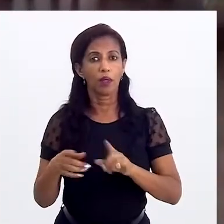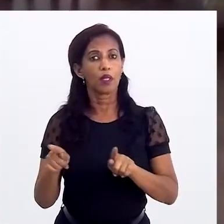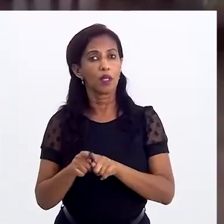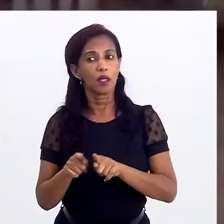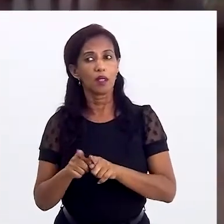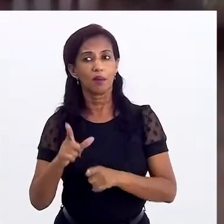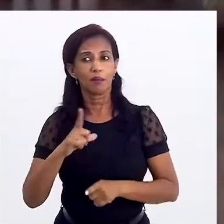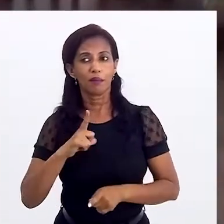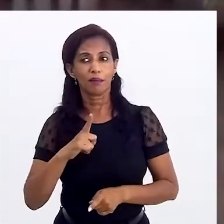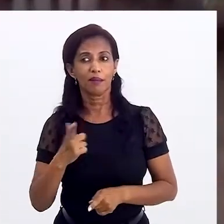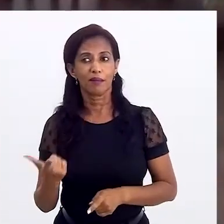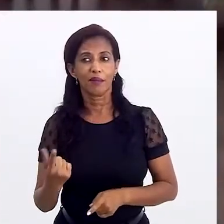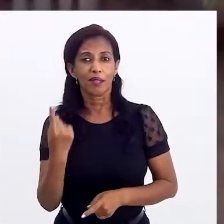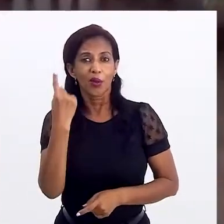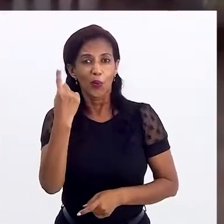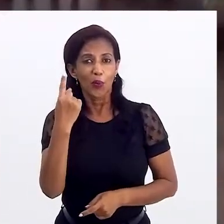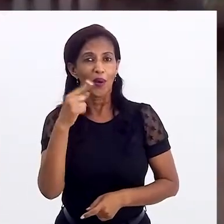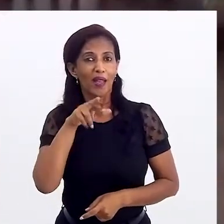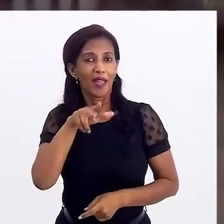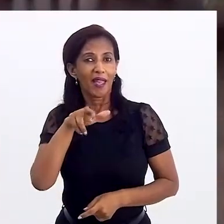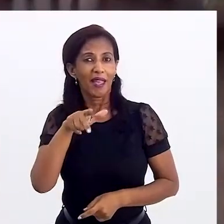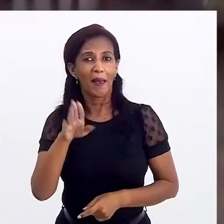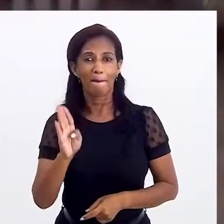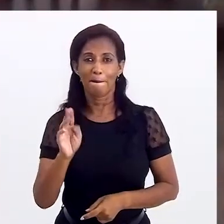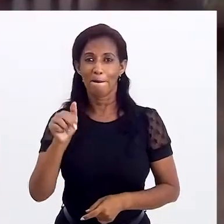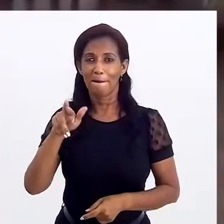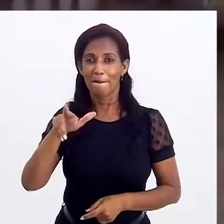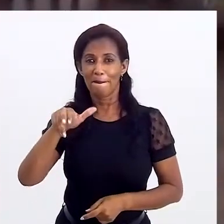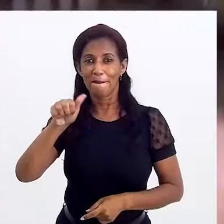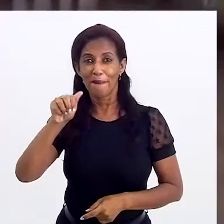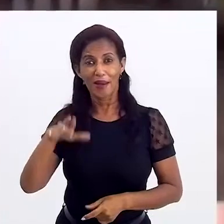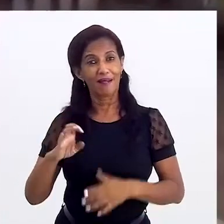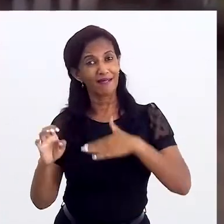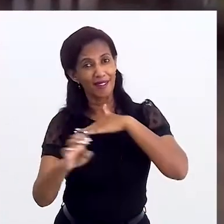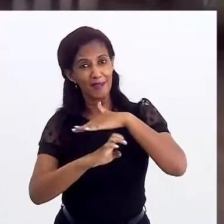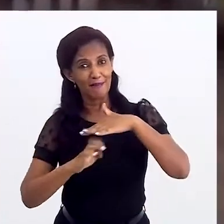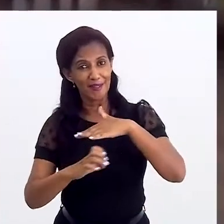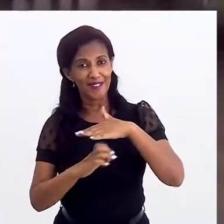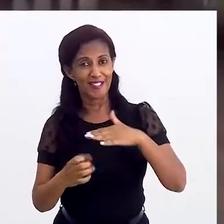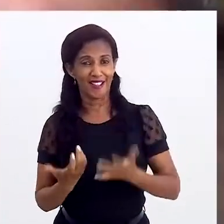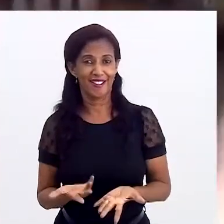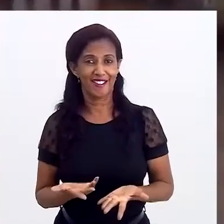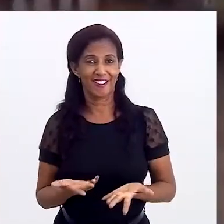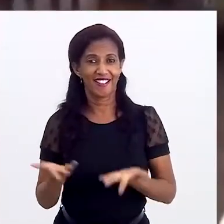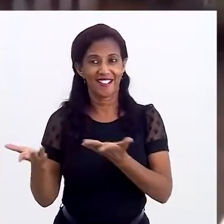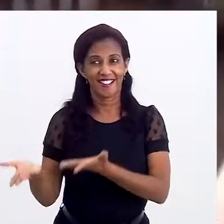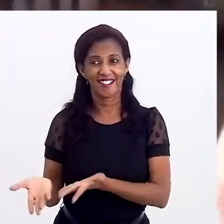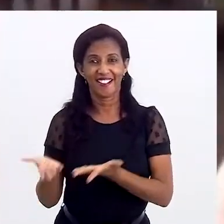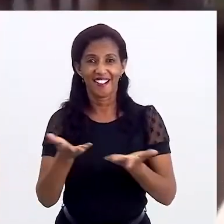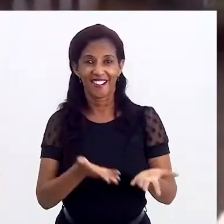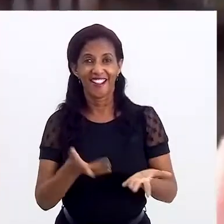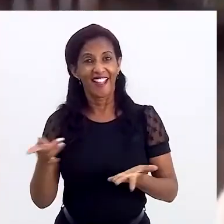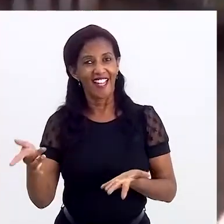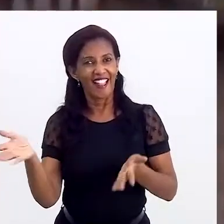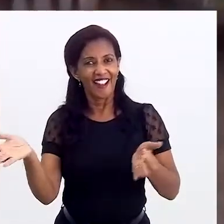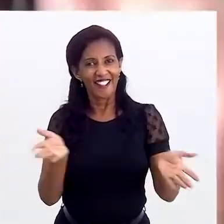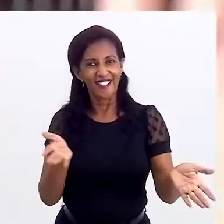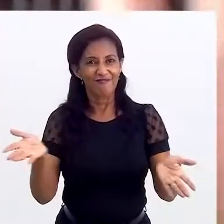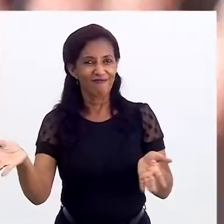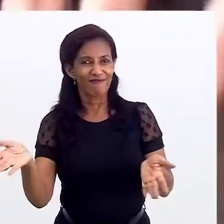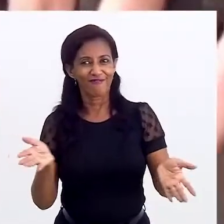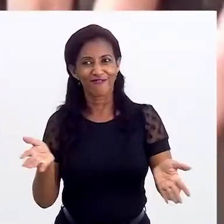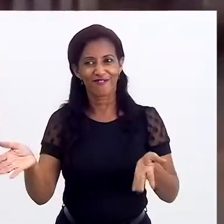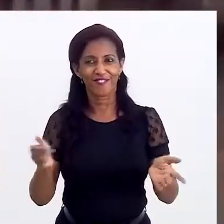inclusive, temos a presença de uma irmã, que é a Branca, que é a nossa empresária. A Branca, eu digo que é o Tertius, né? O